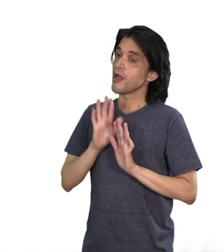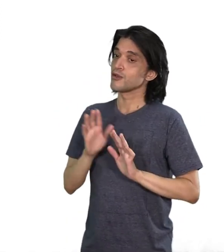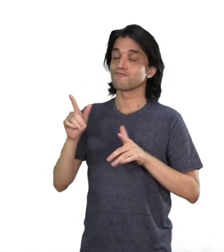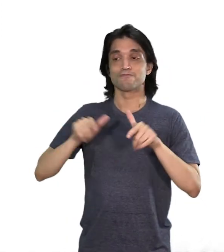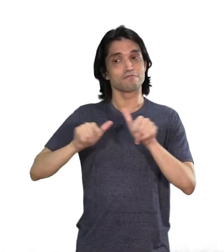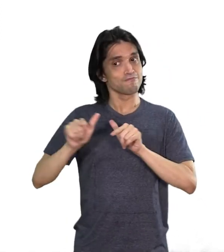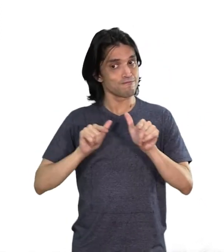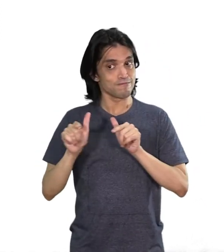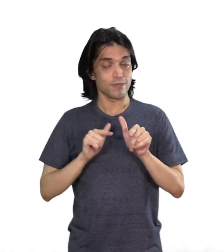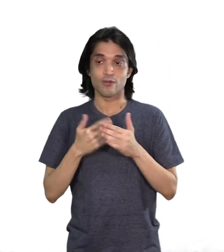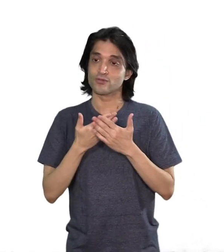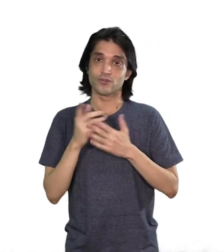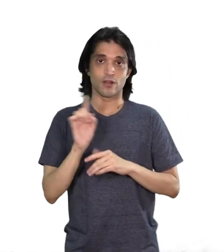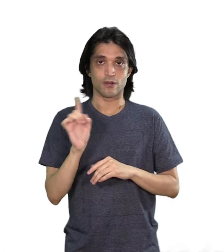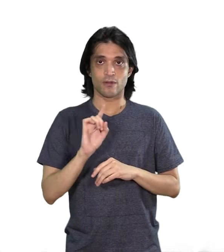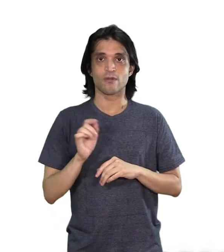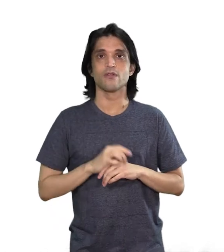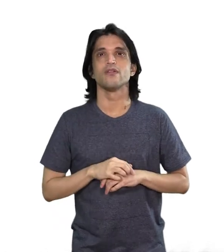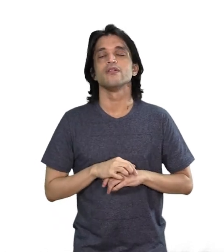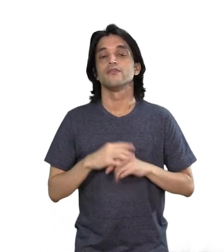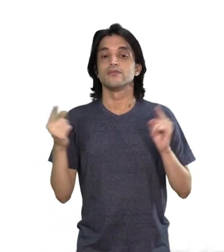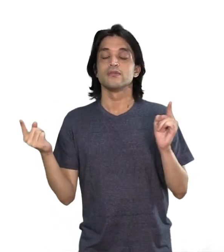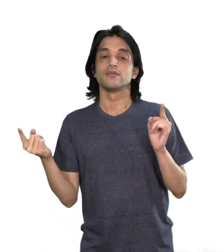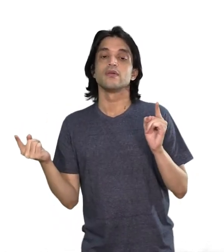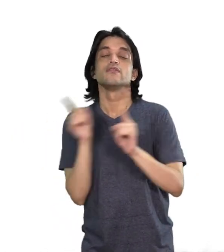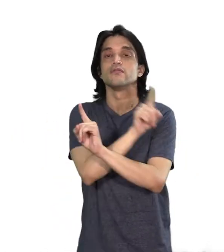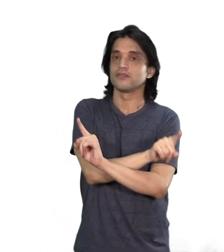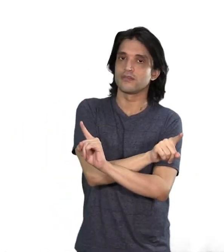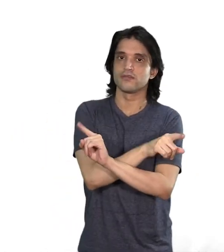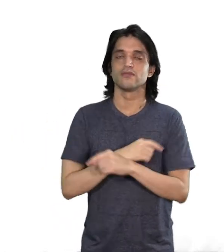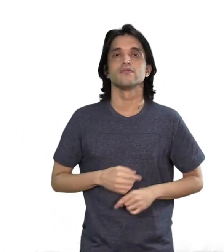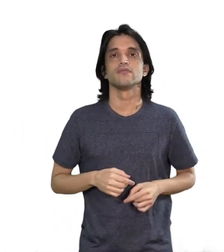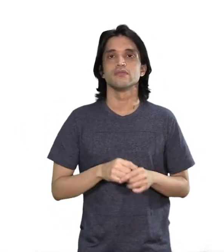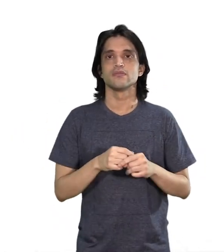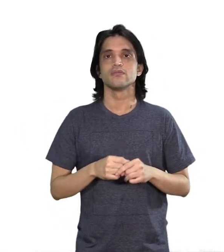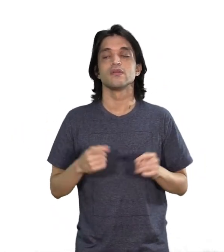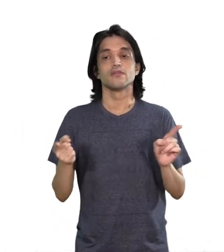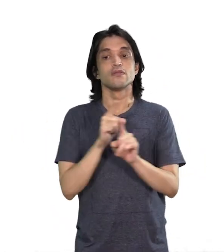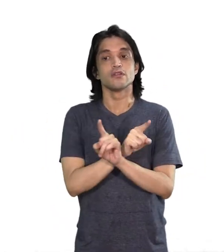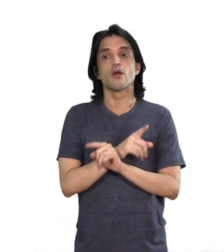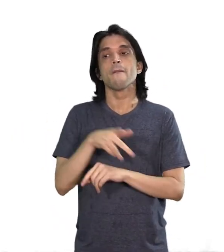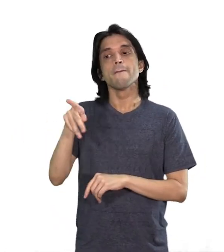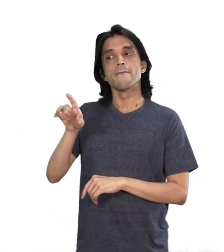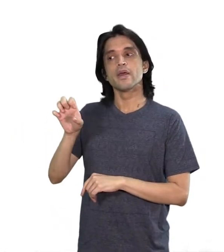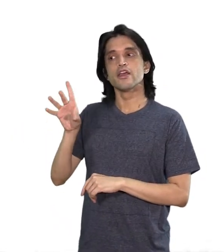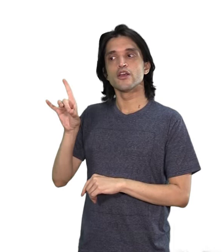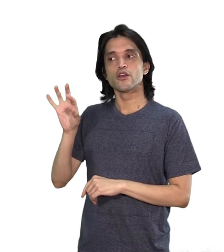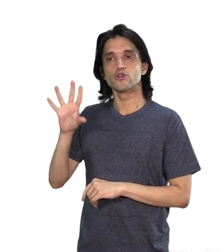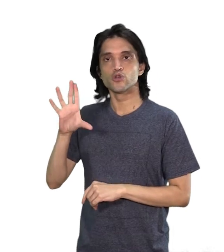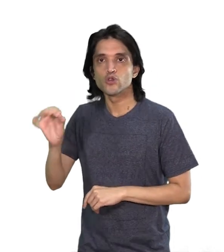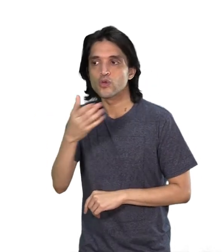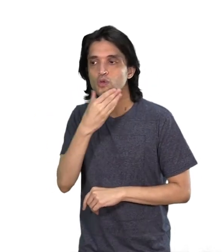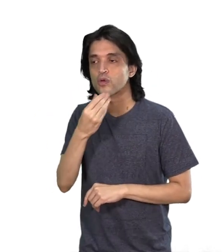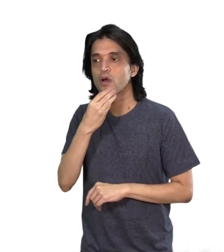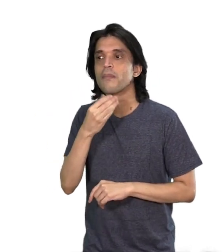Adversativas exprimem contraste, oposição. Pedro trabalha muito, no entanto, ganha